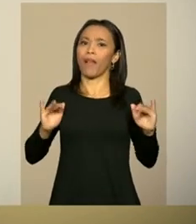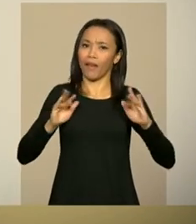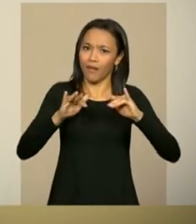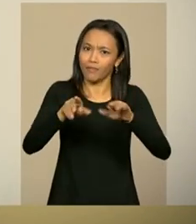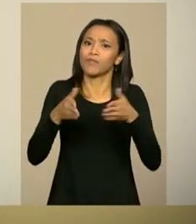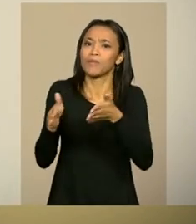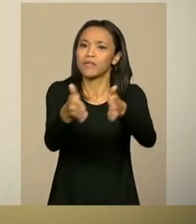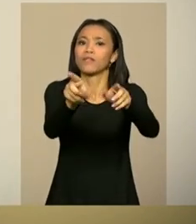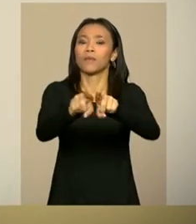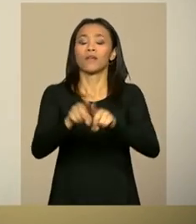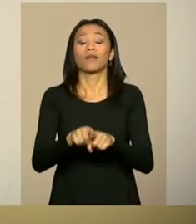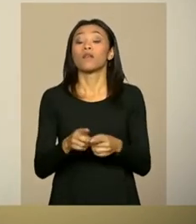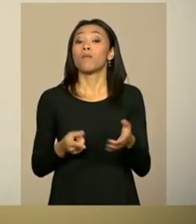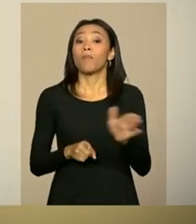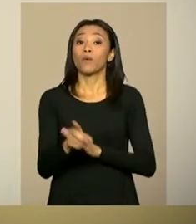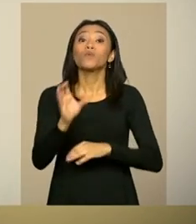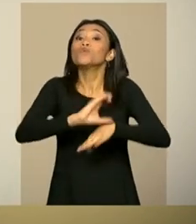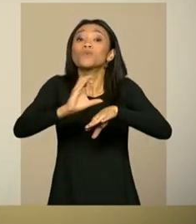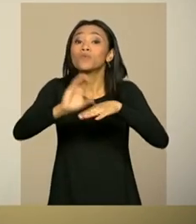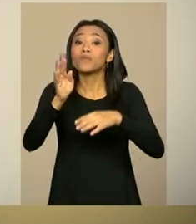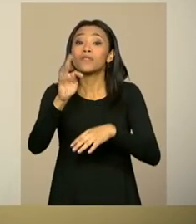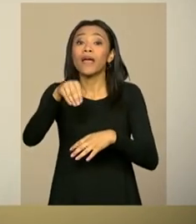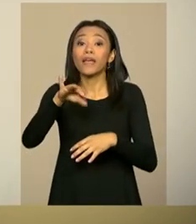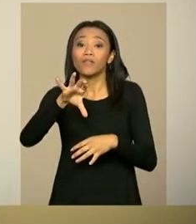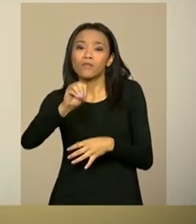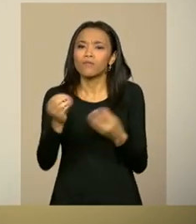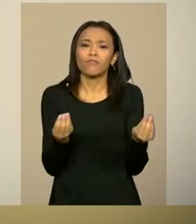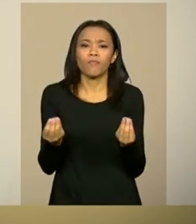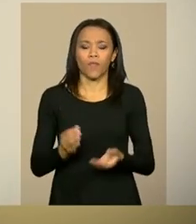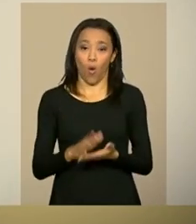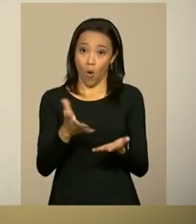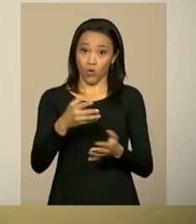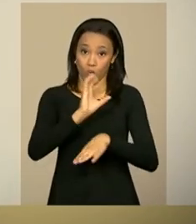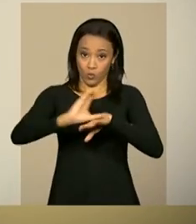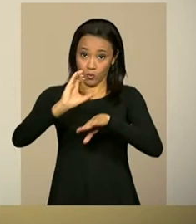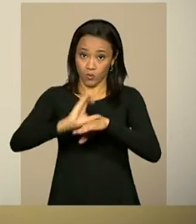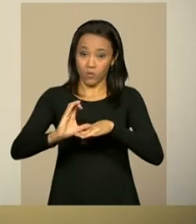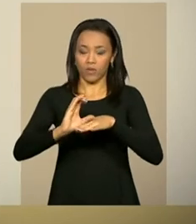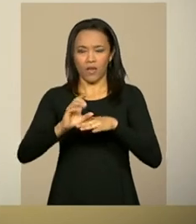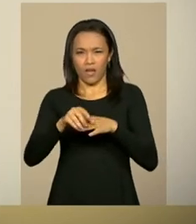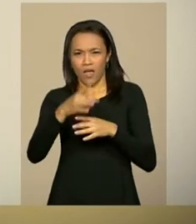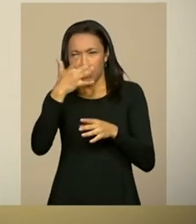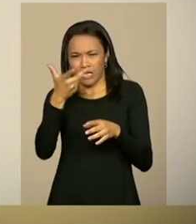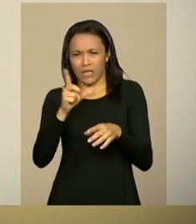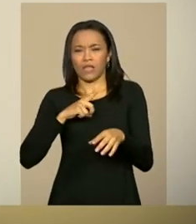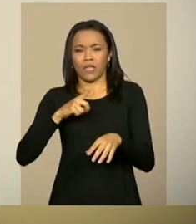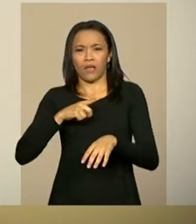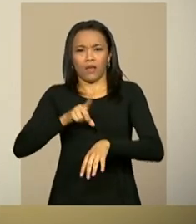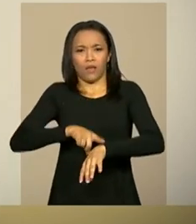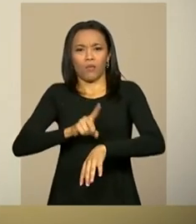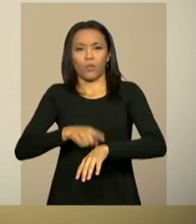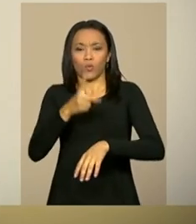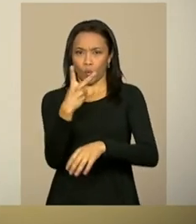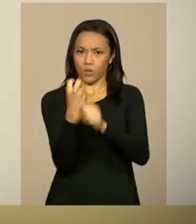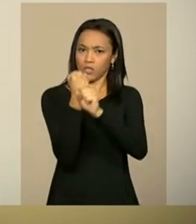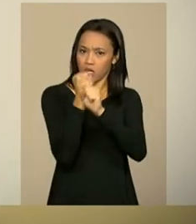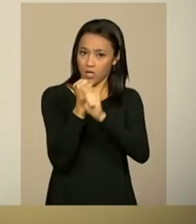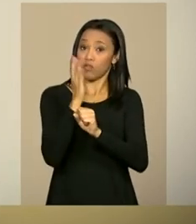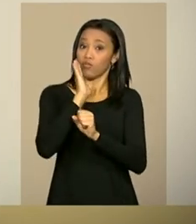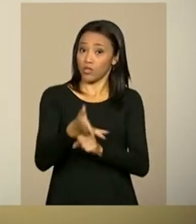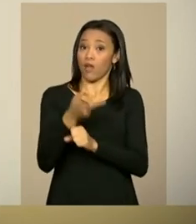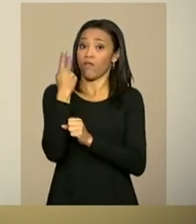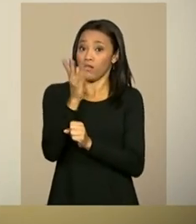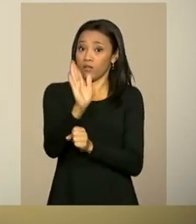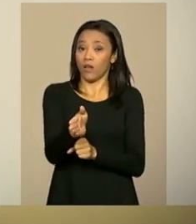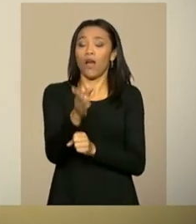os cursos técnicos Presidente olha Luciano os cursos técnicos do Pronatec aqueles com duração de até dois anos como eu já